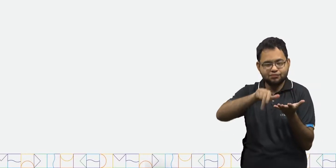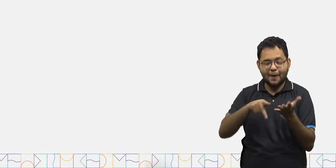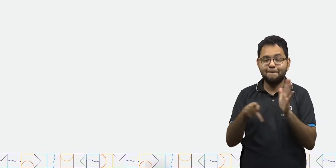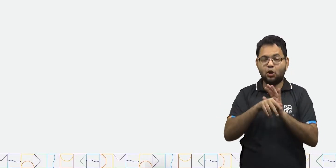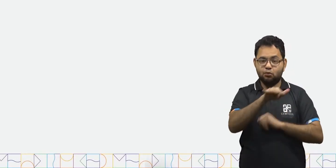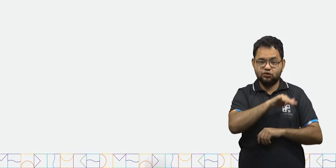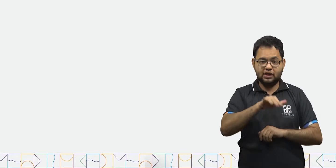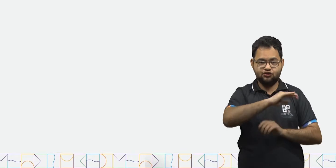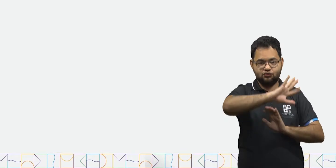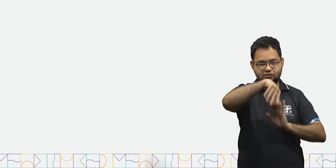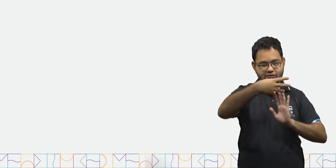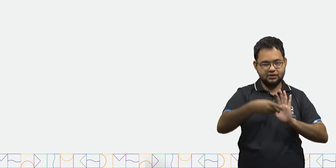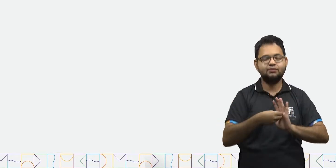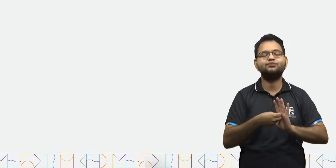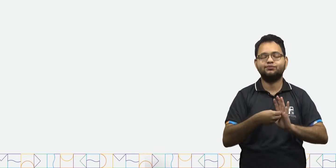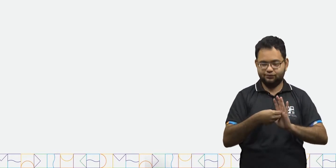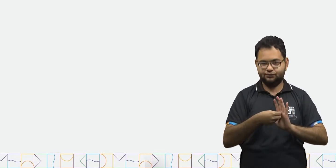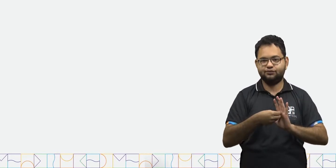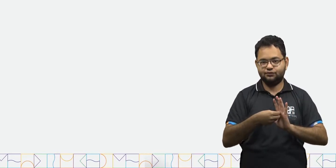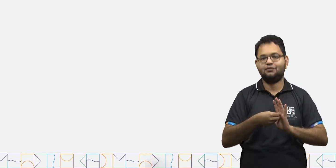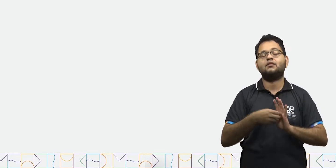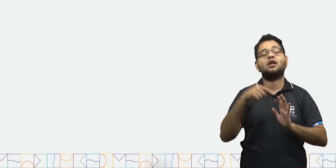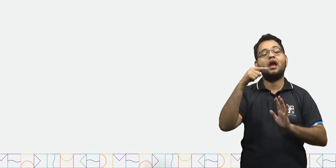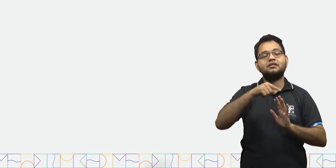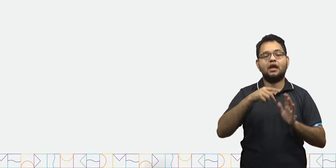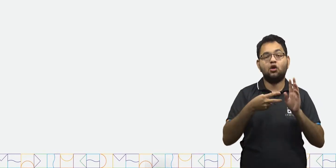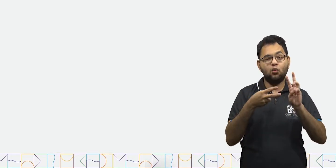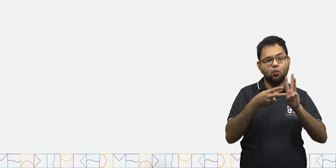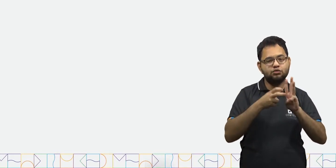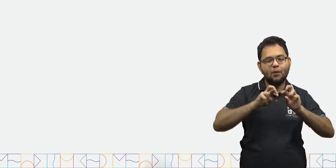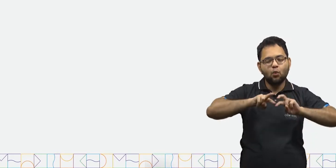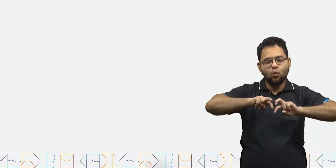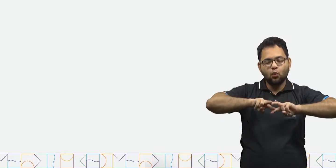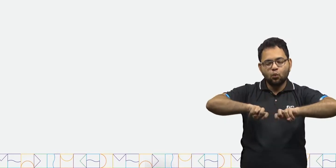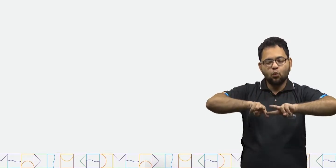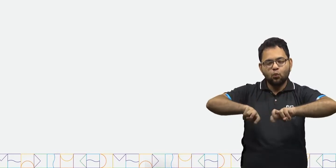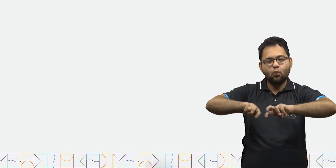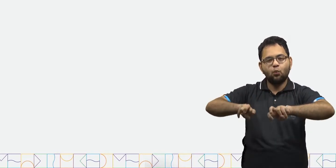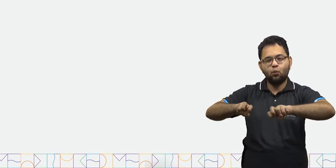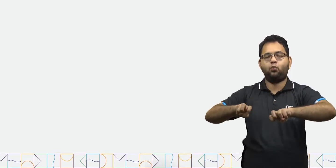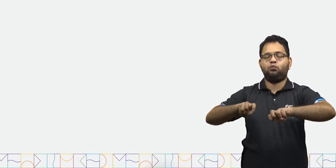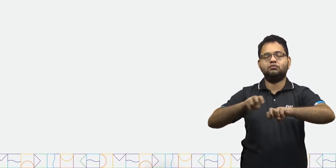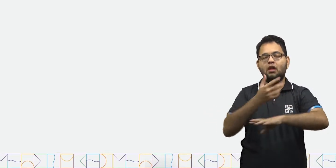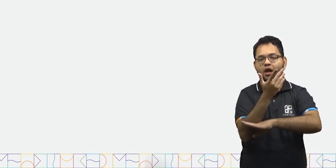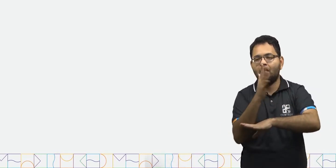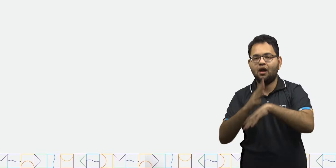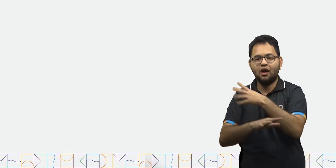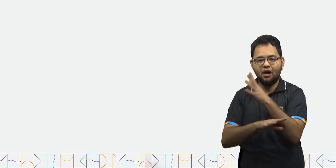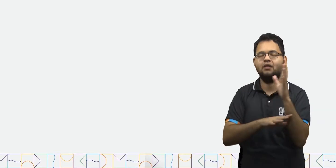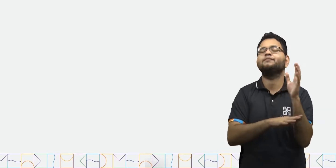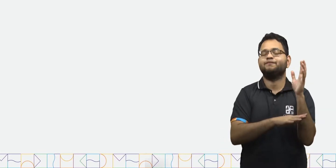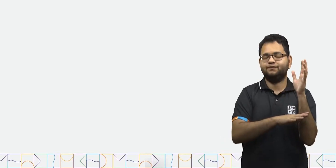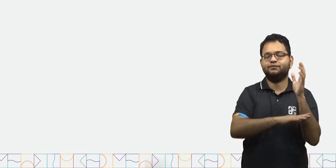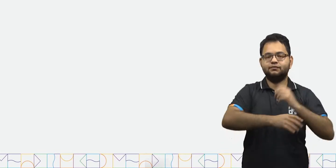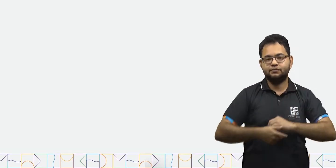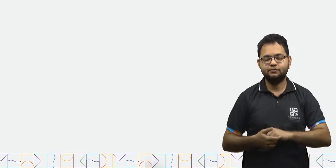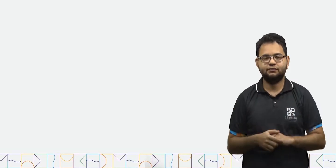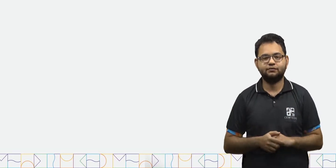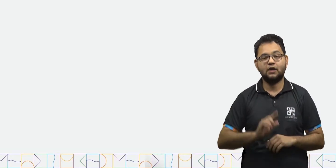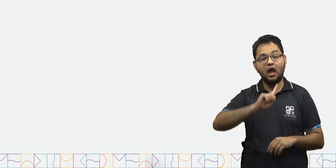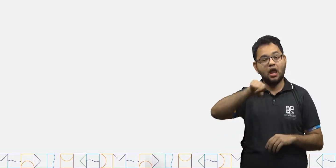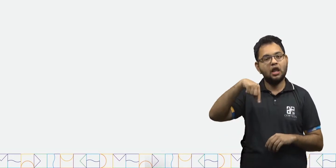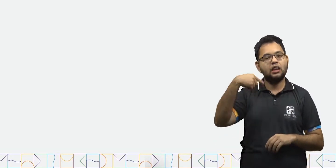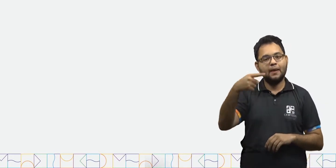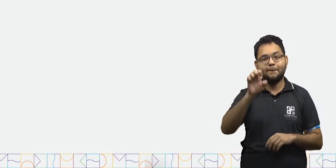colonial. Essas drogas eram extraídas das florestas pela mão de obra indígena. Os índios eram usados para esse trabalho,